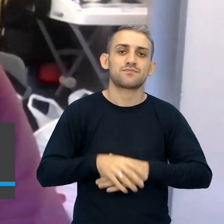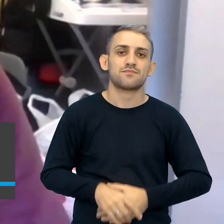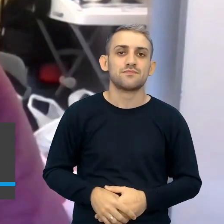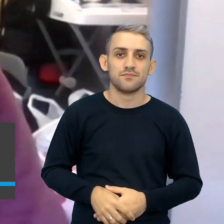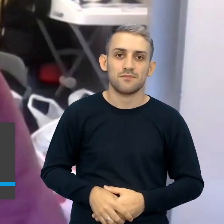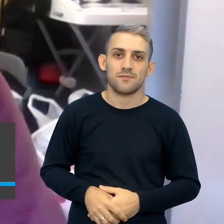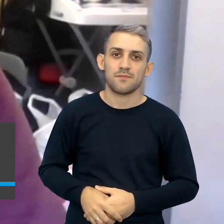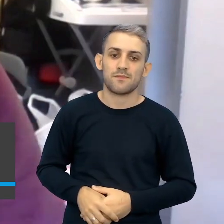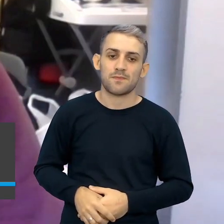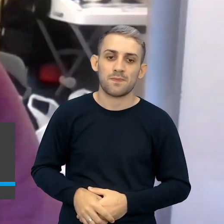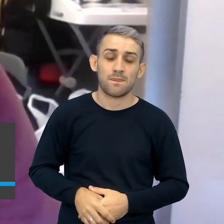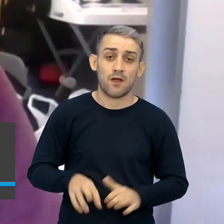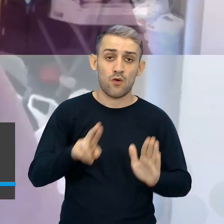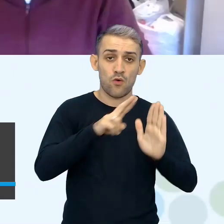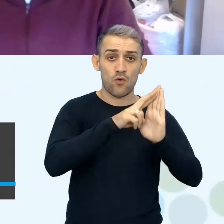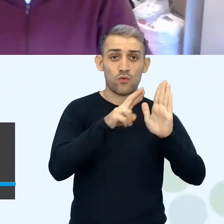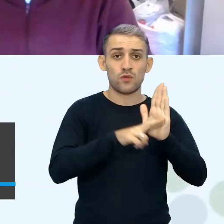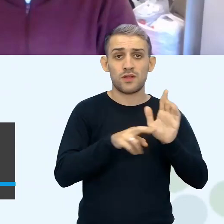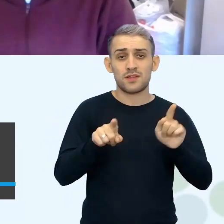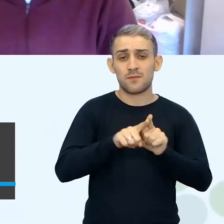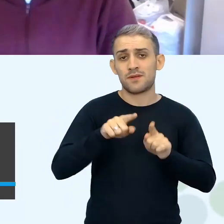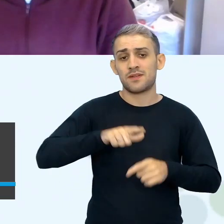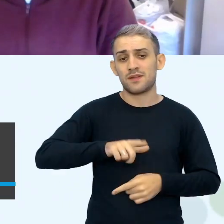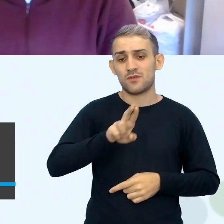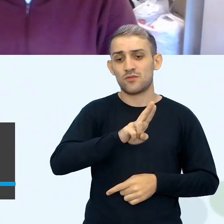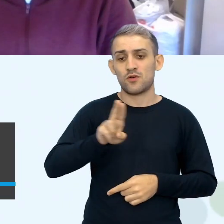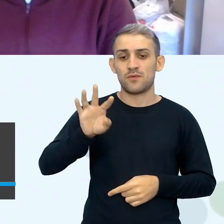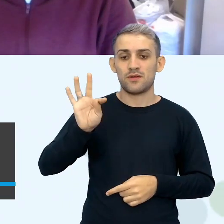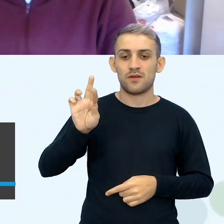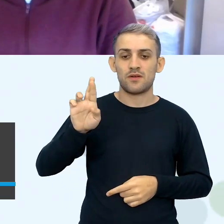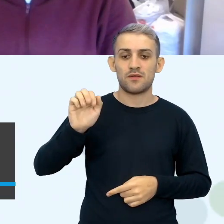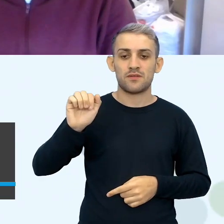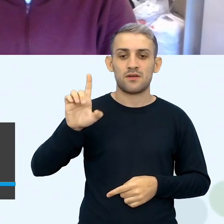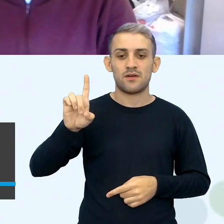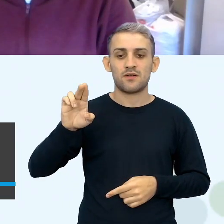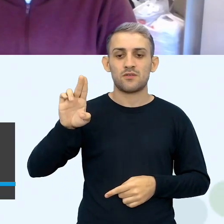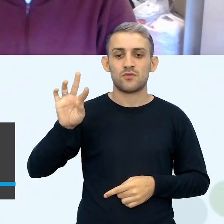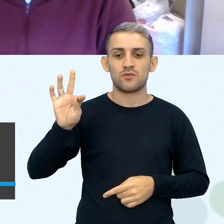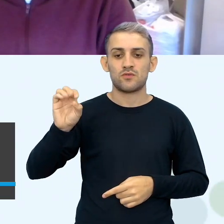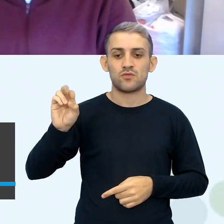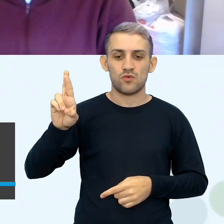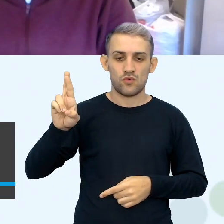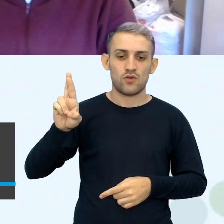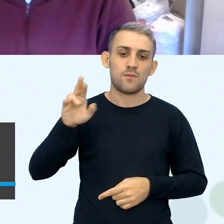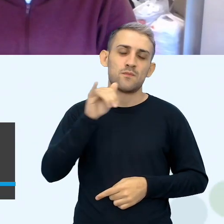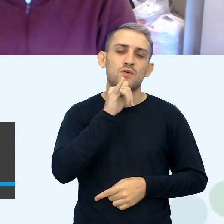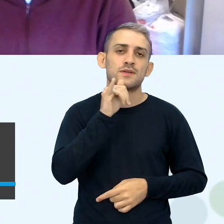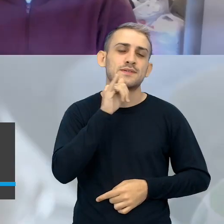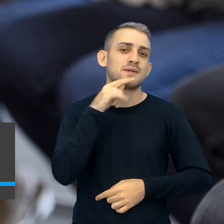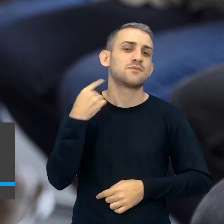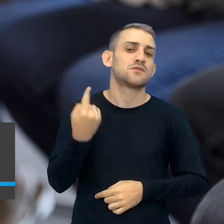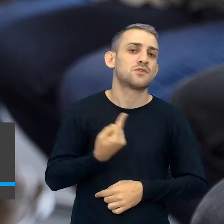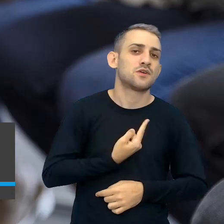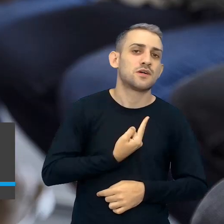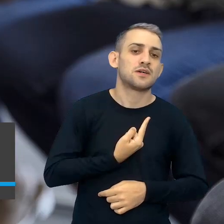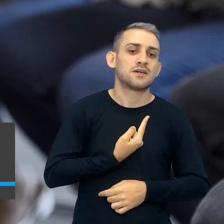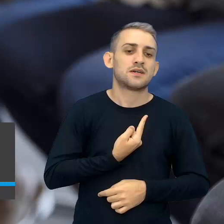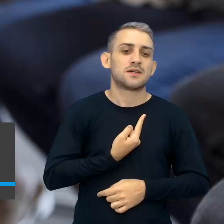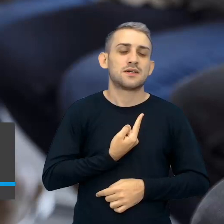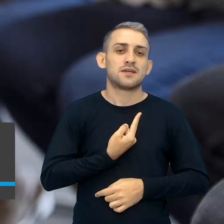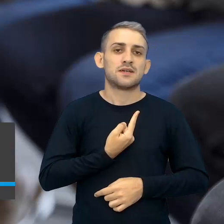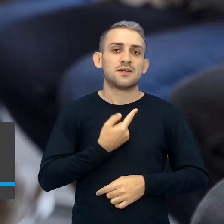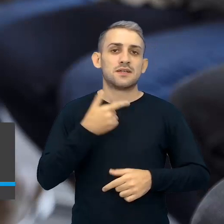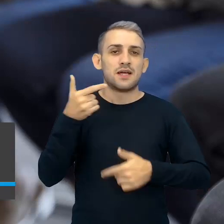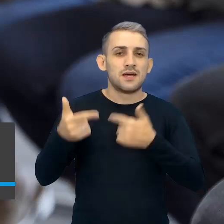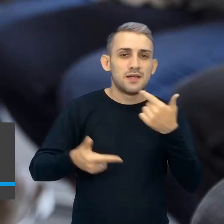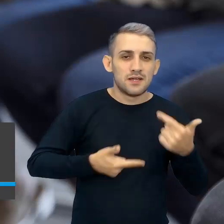página. O roteirista pode ser chamado de um tradutor também. Por exemplo, no caso de a gente estar trabalhando